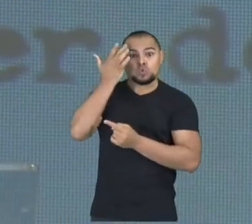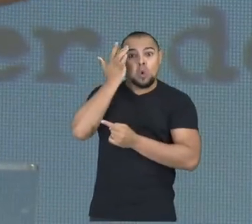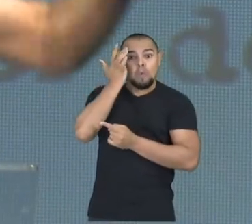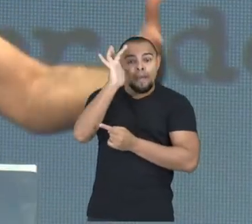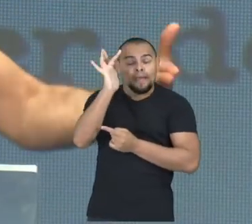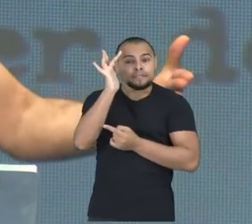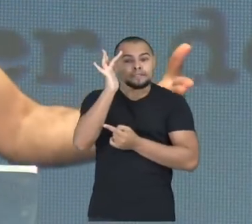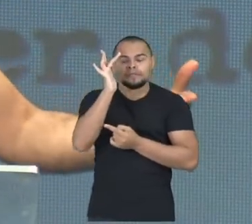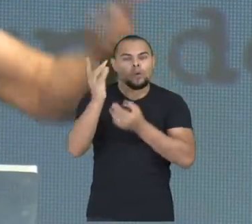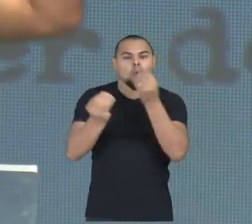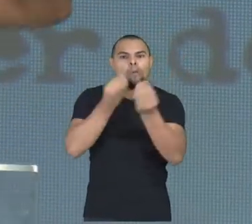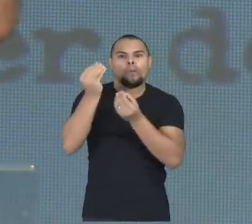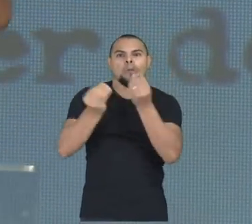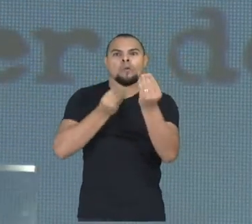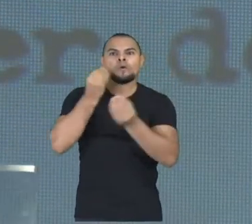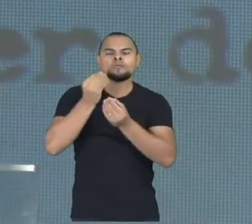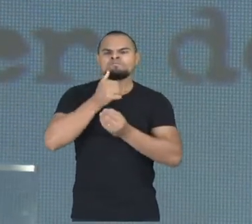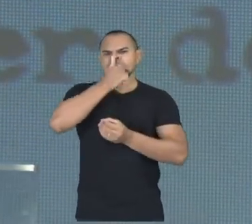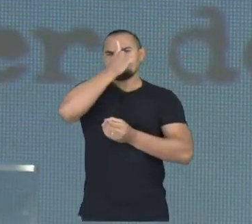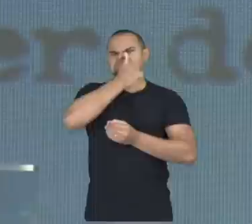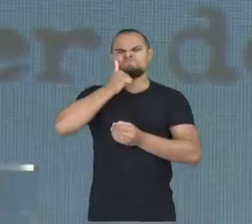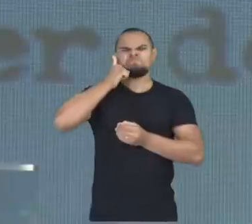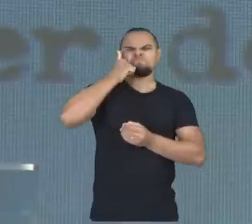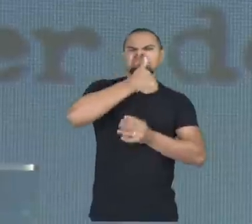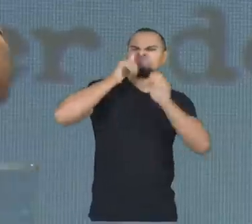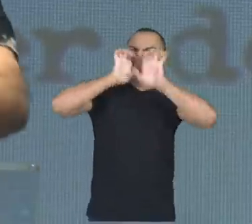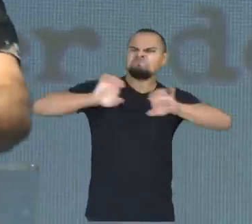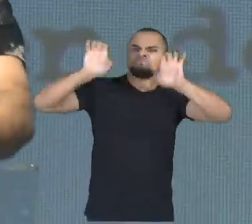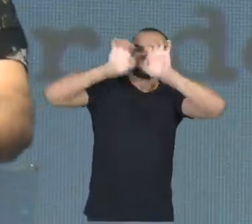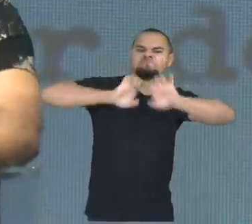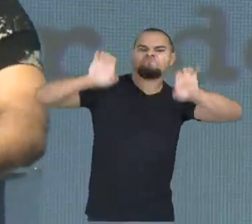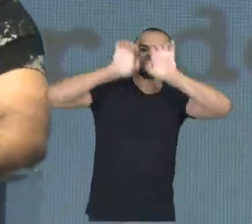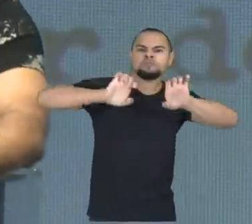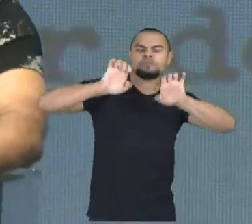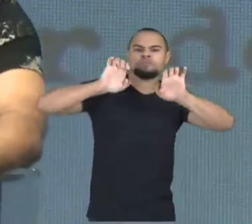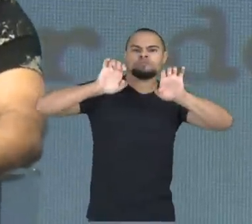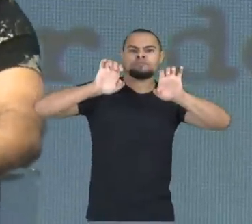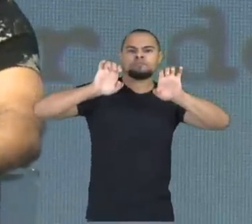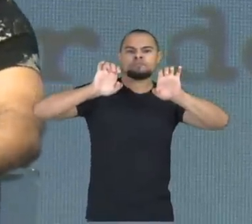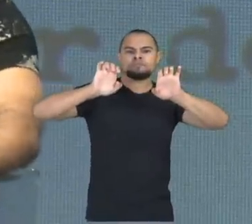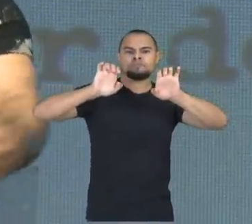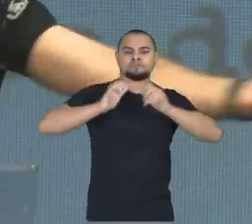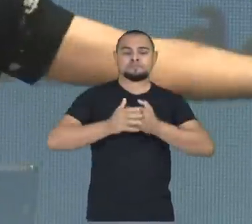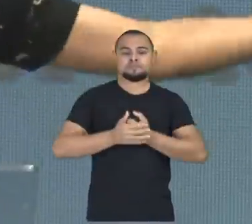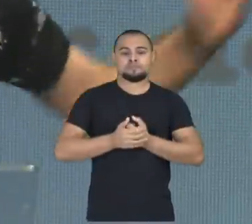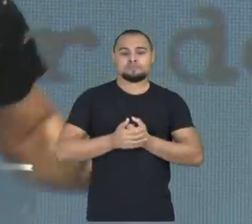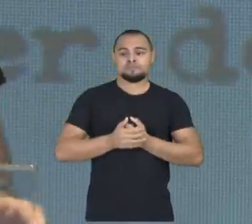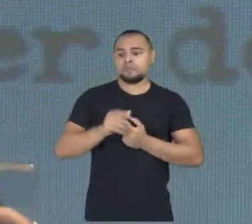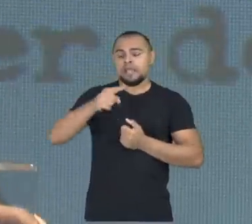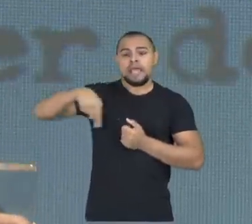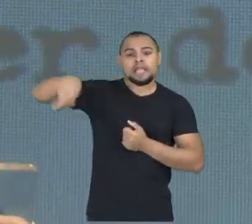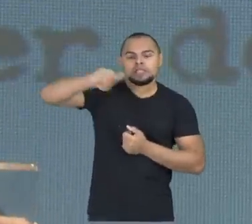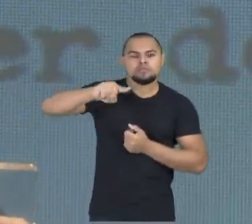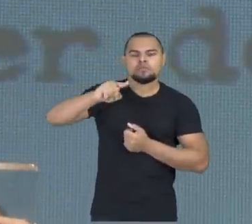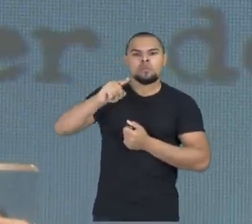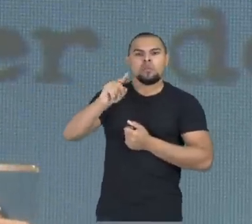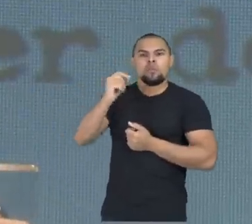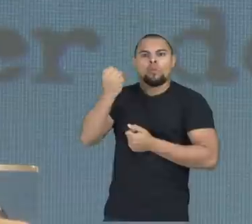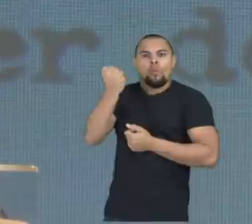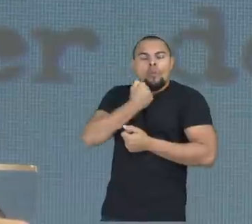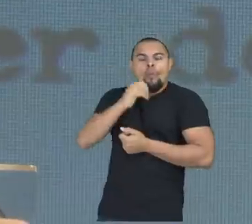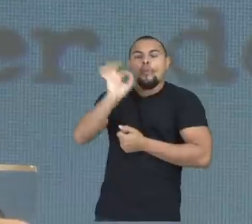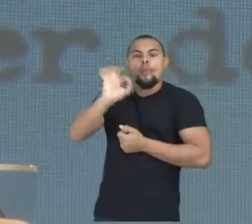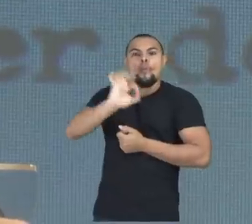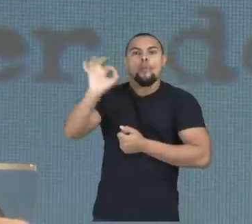esta causa se eles não soubessem quem era aquele que deu a causa para eles. Eles não teriam morrido, gente.